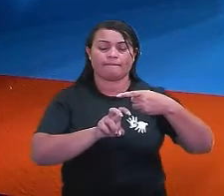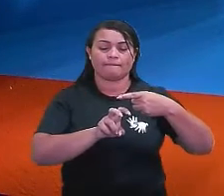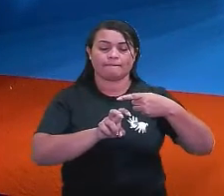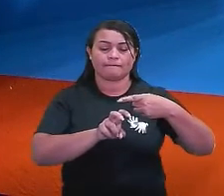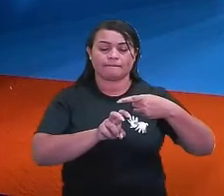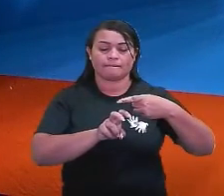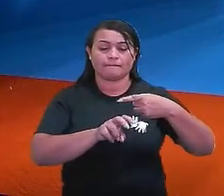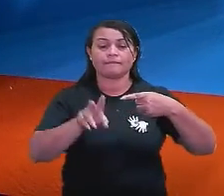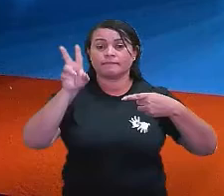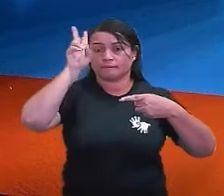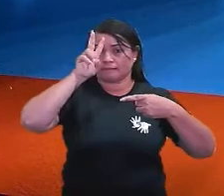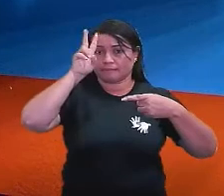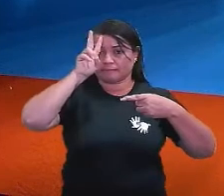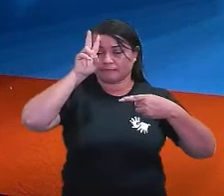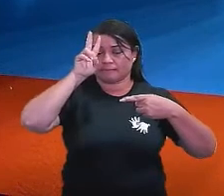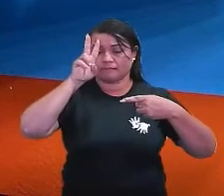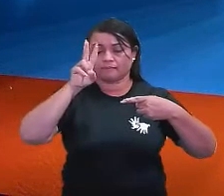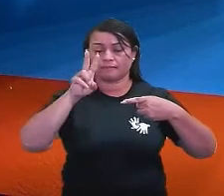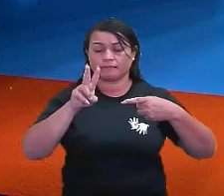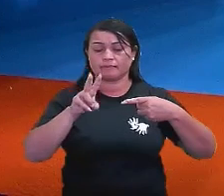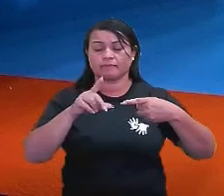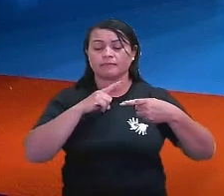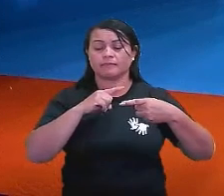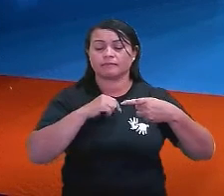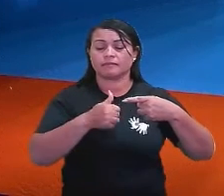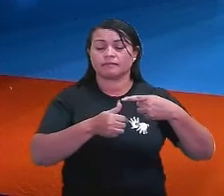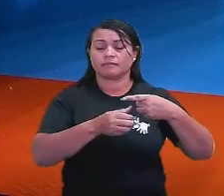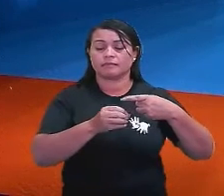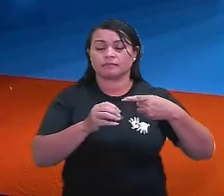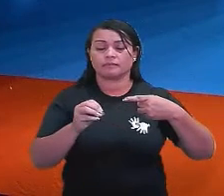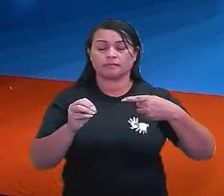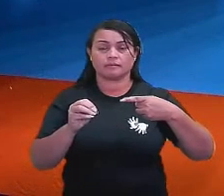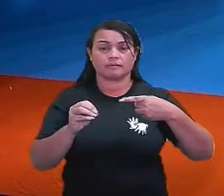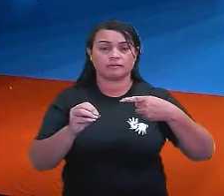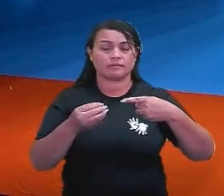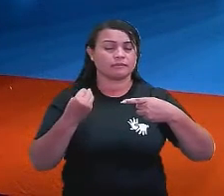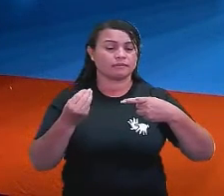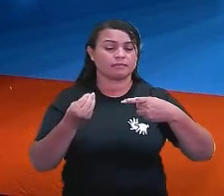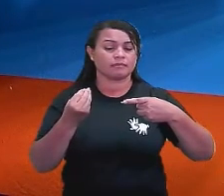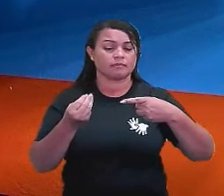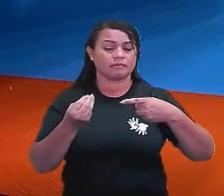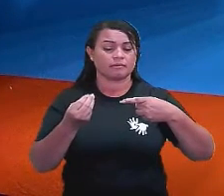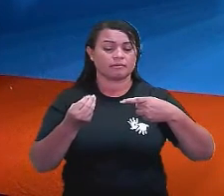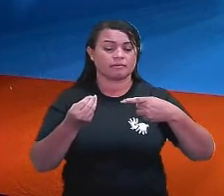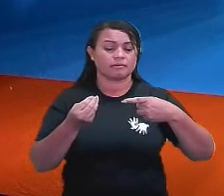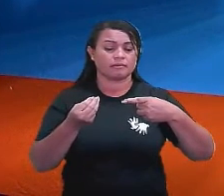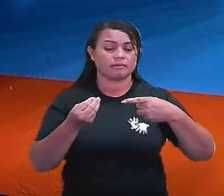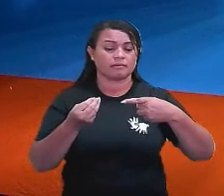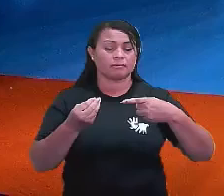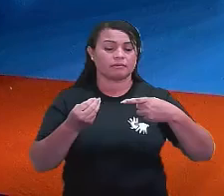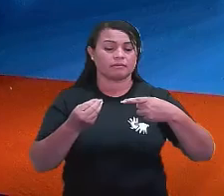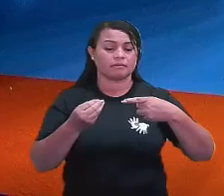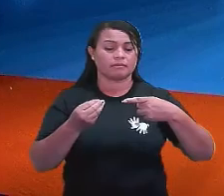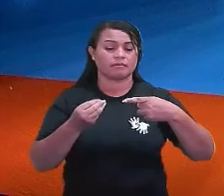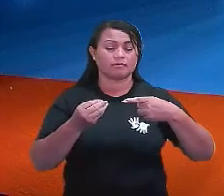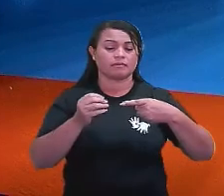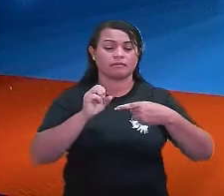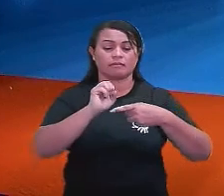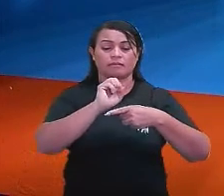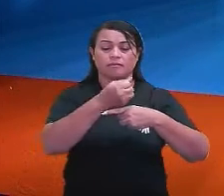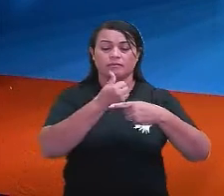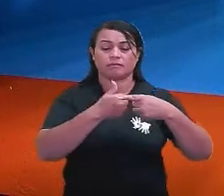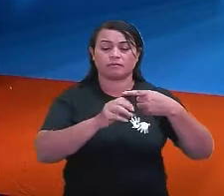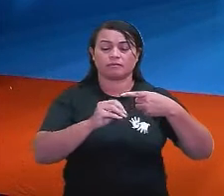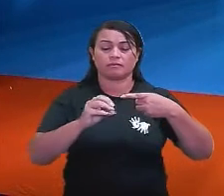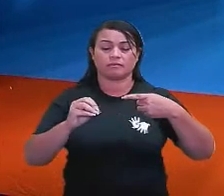9/5. Lembra? E quando tem o 100 no denominador, vai ser 5